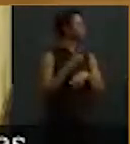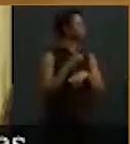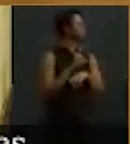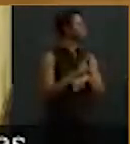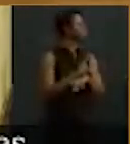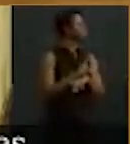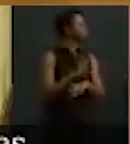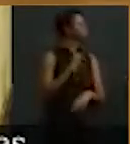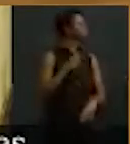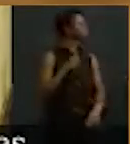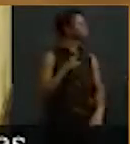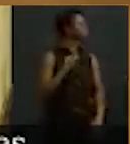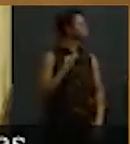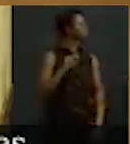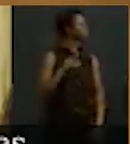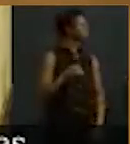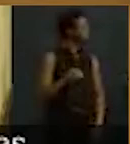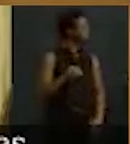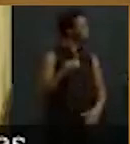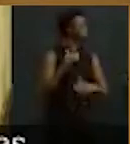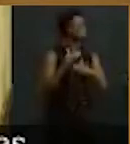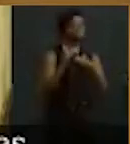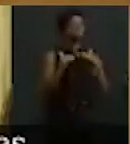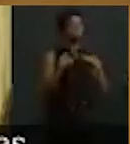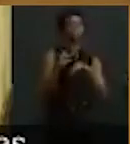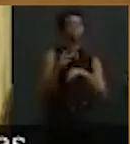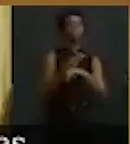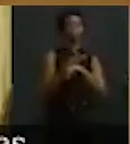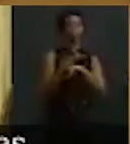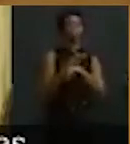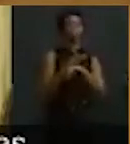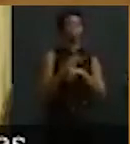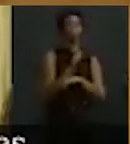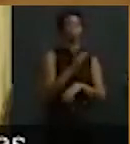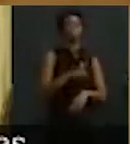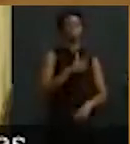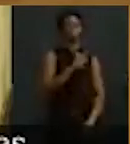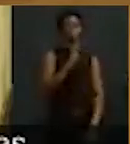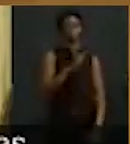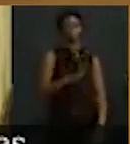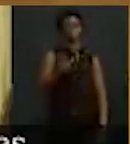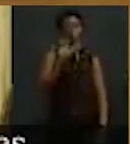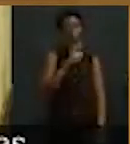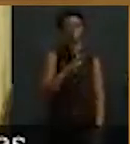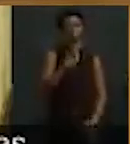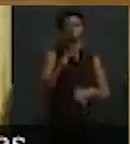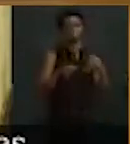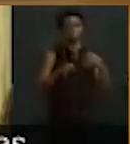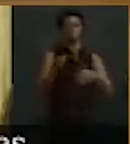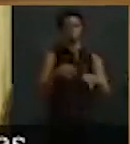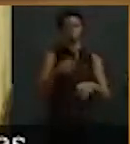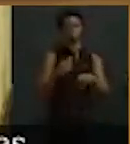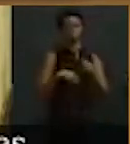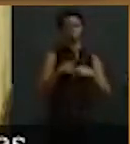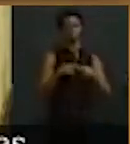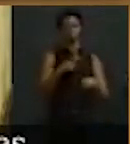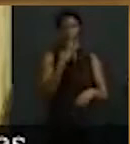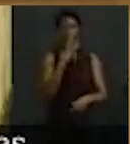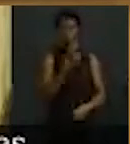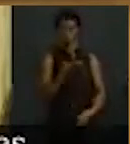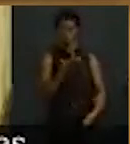Lima Neto, subprocurador-geral de Justiça de Administração, para fazer o uso da